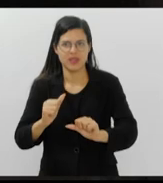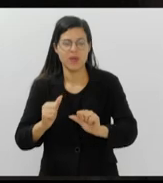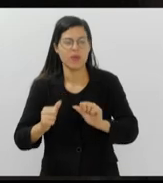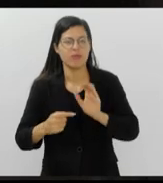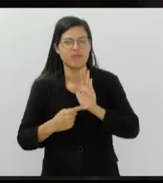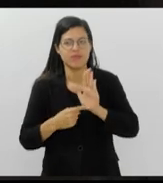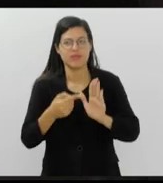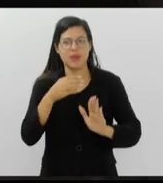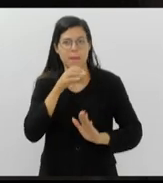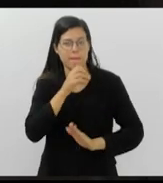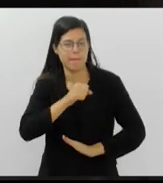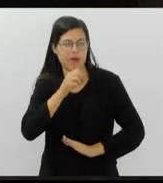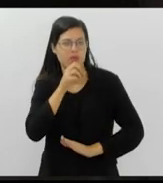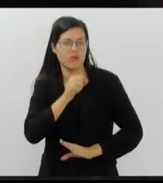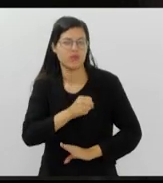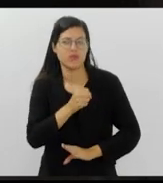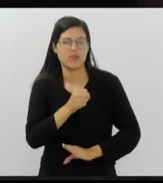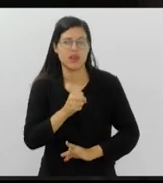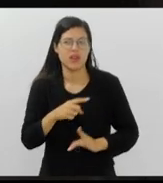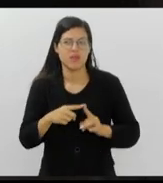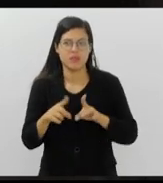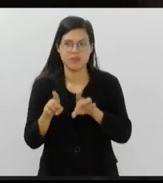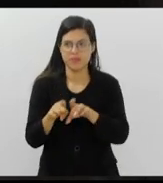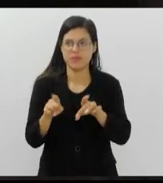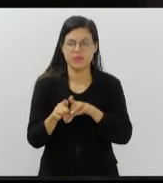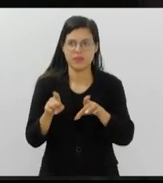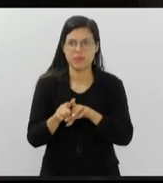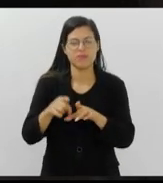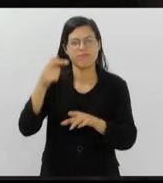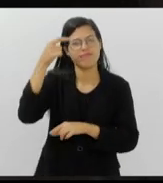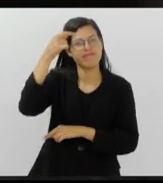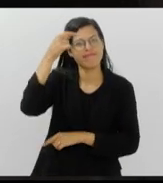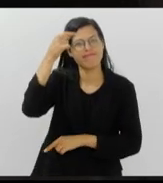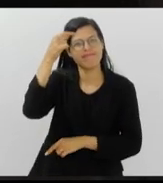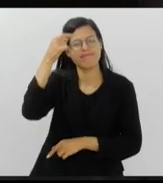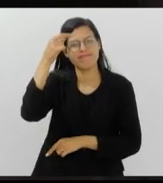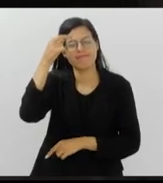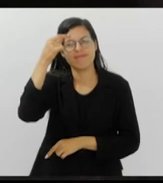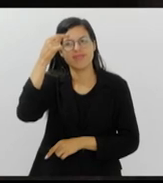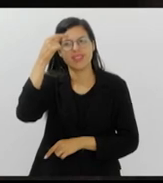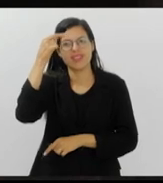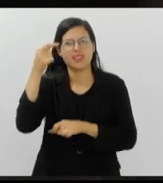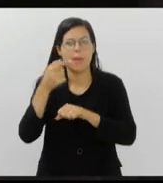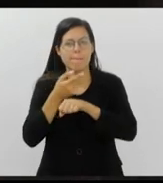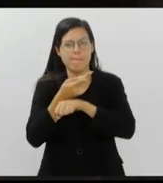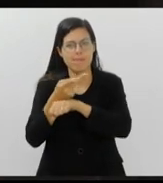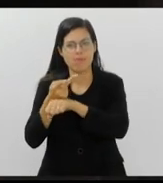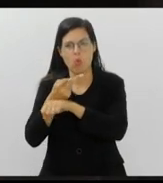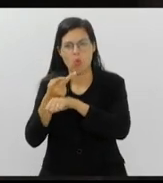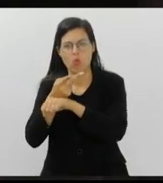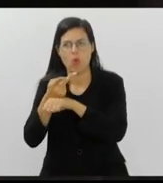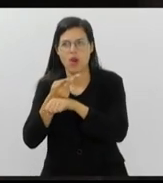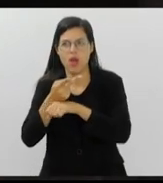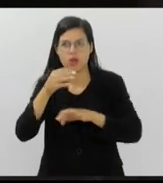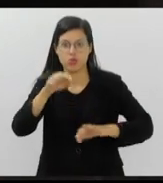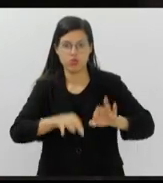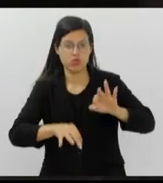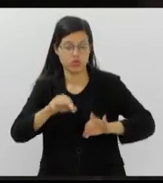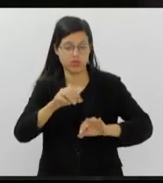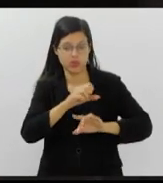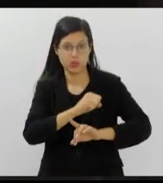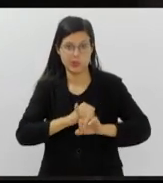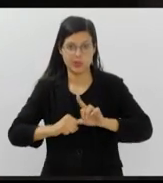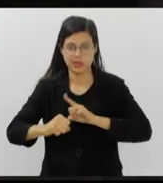ainda despertaram por onde passaram a consciência pela busca da justiça social,